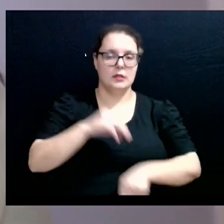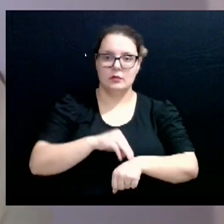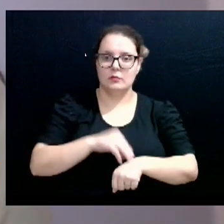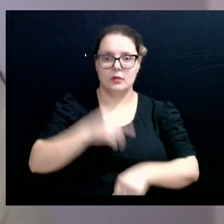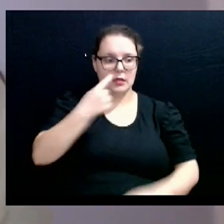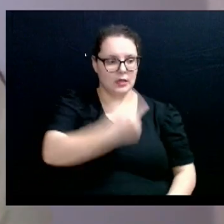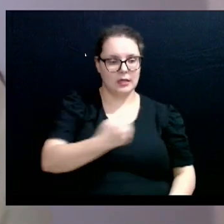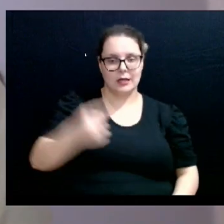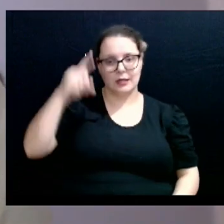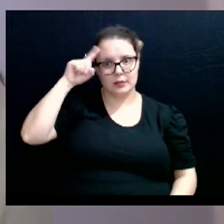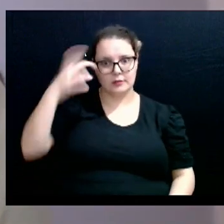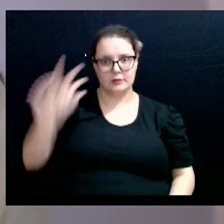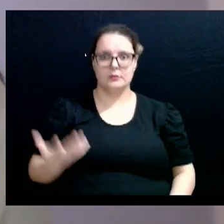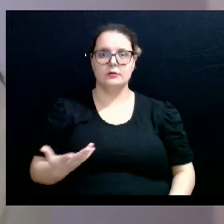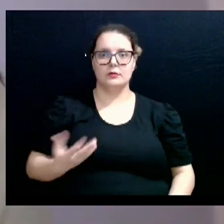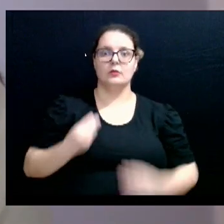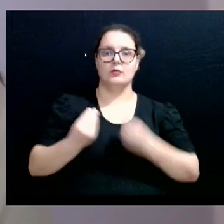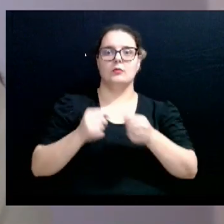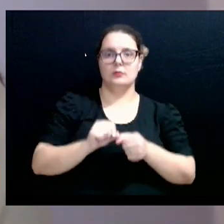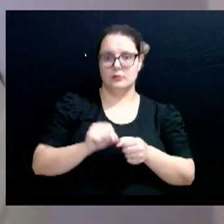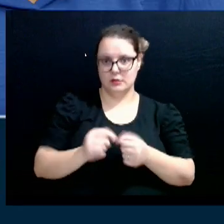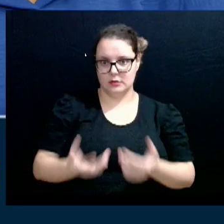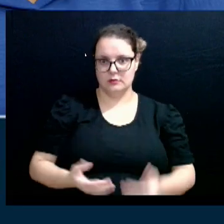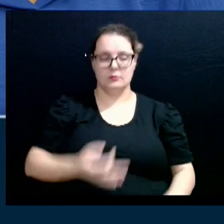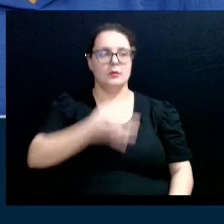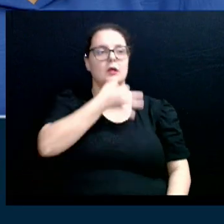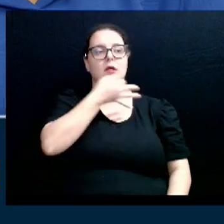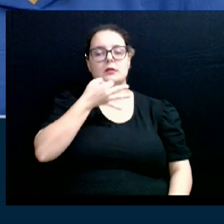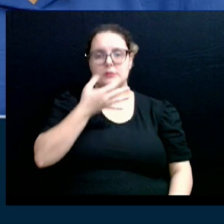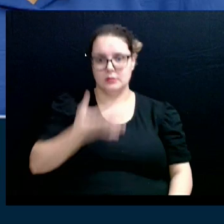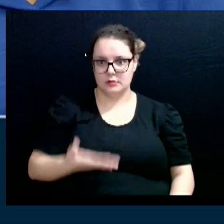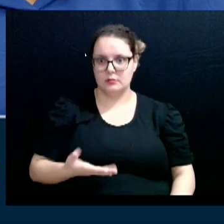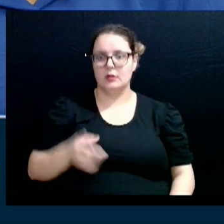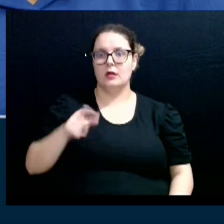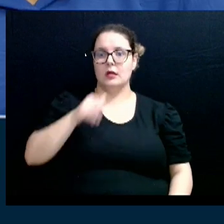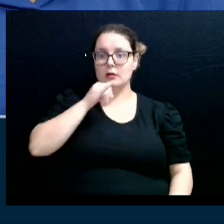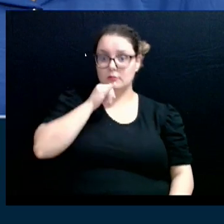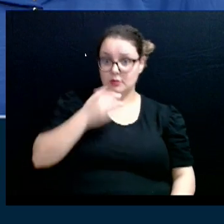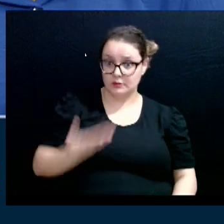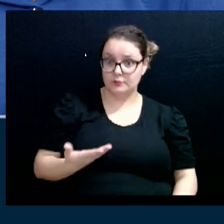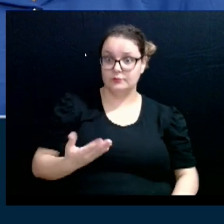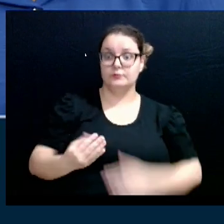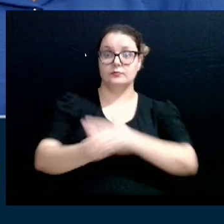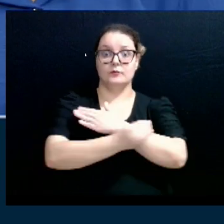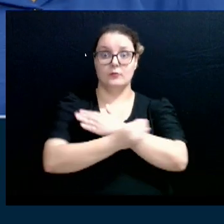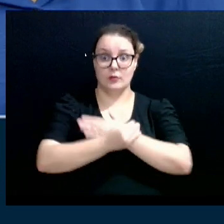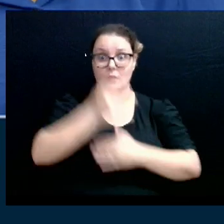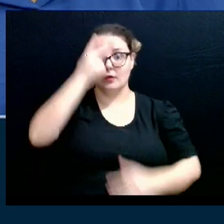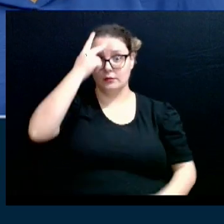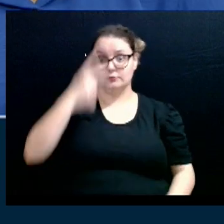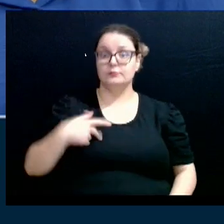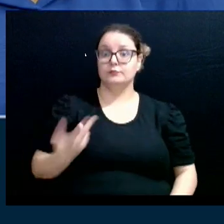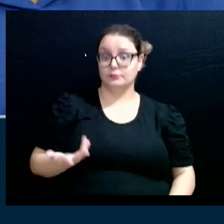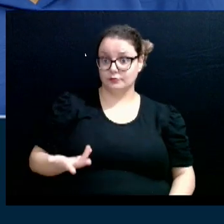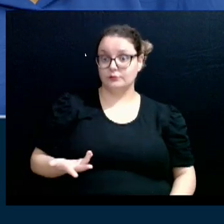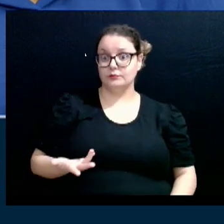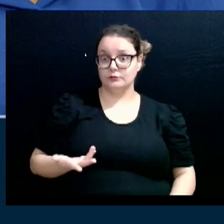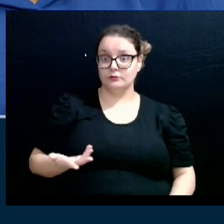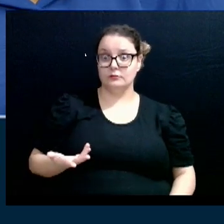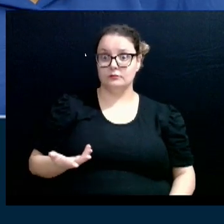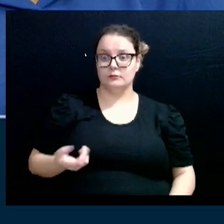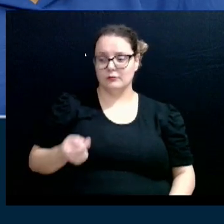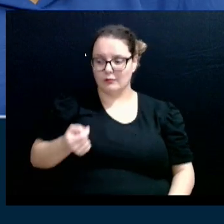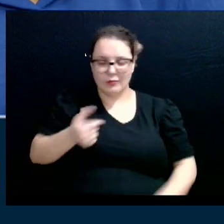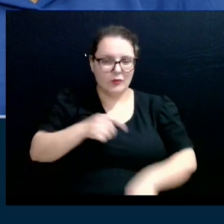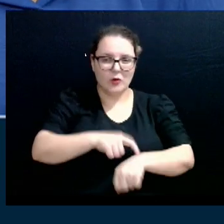faz bem? Excelente, esse é um exemplo de um autocuidado e que pouco tempo, 10 minutos